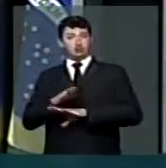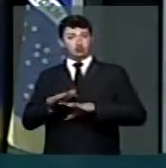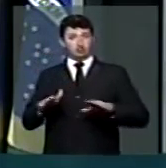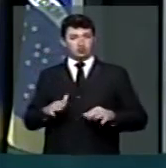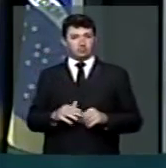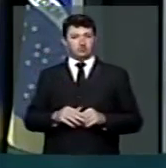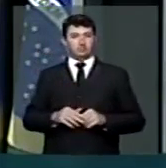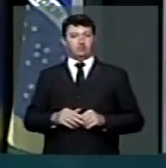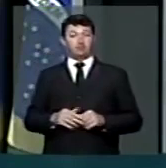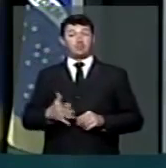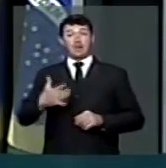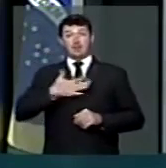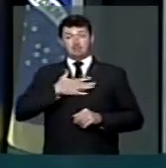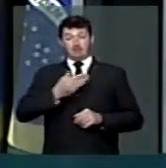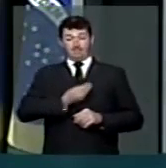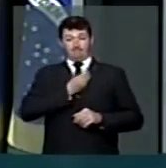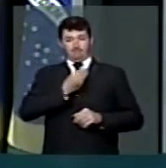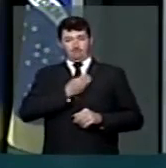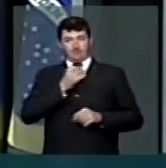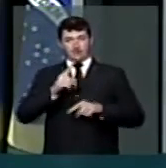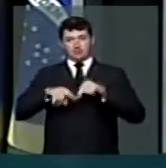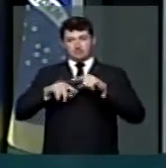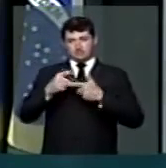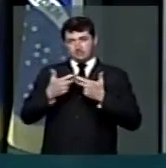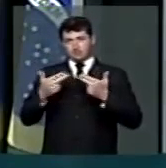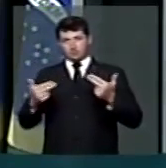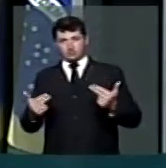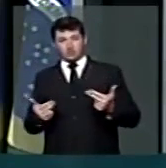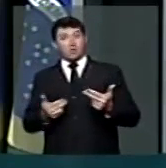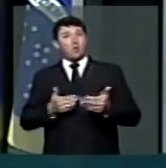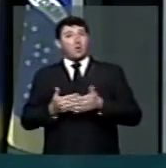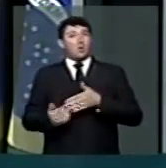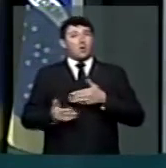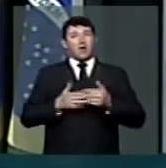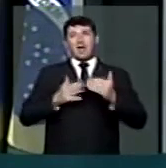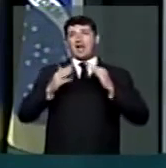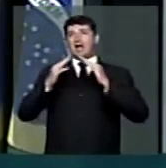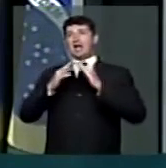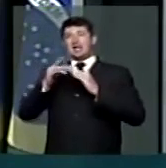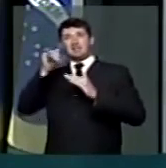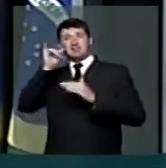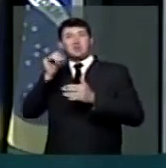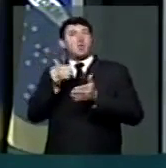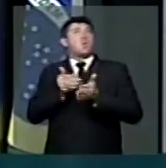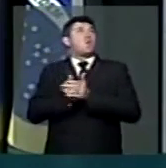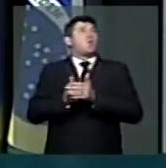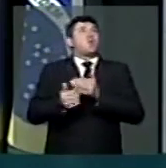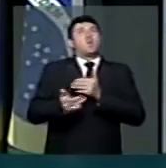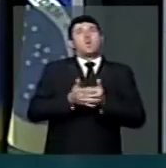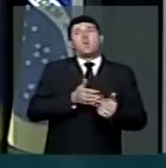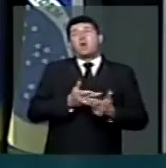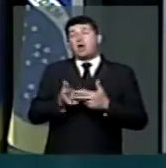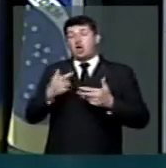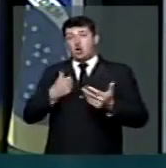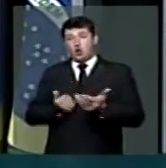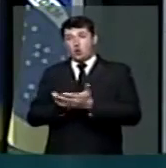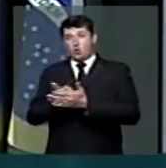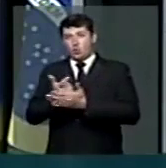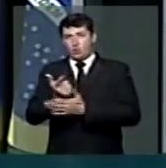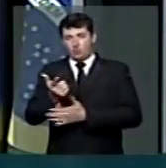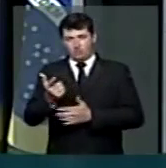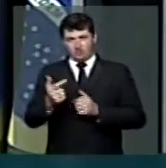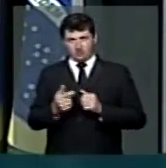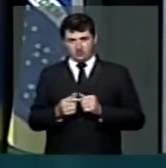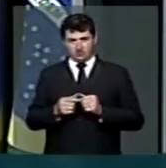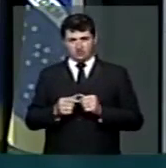que a minha vida patrimonial, qualquer imóvel que eu adquirir, qualquer bem de valor relevante que eu